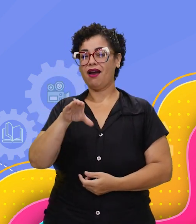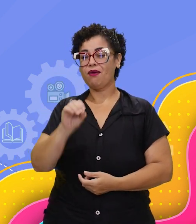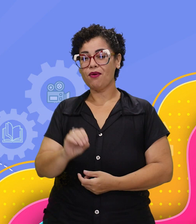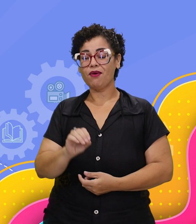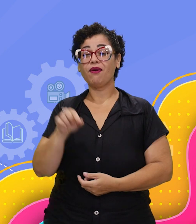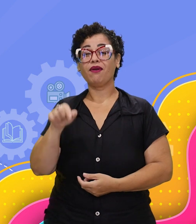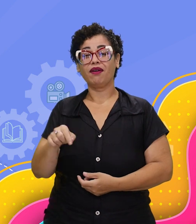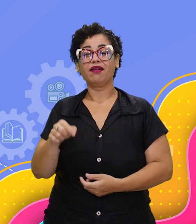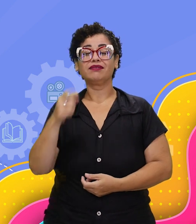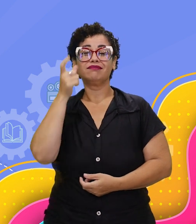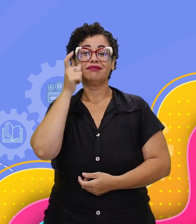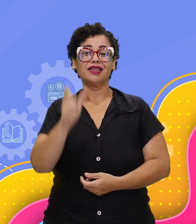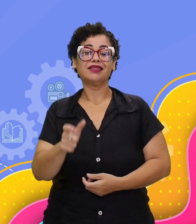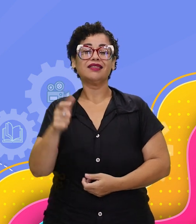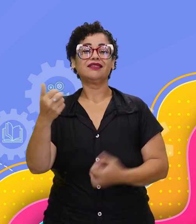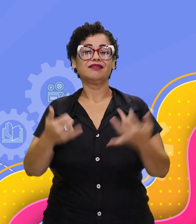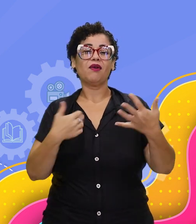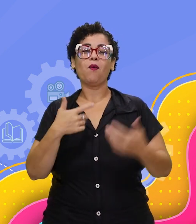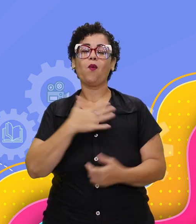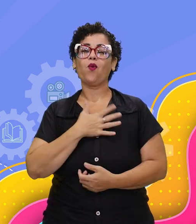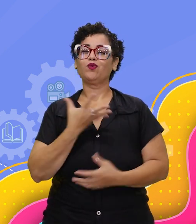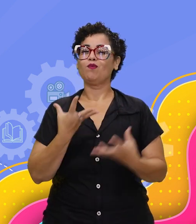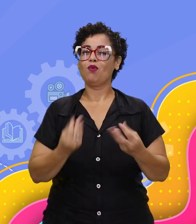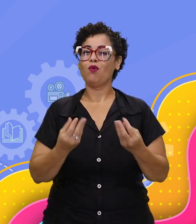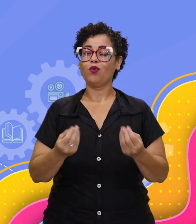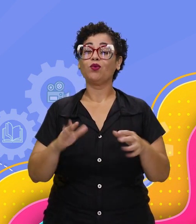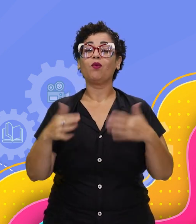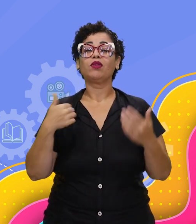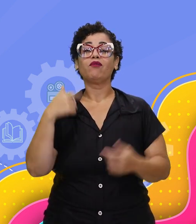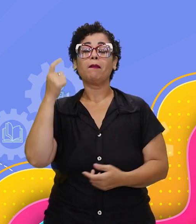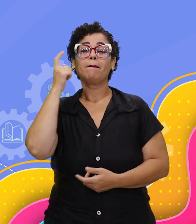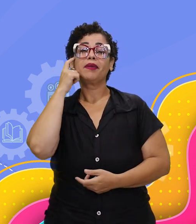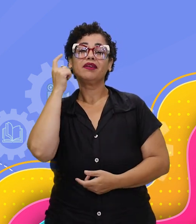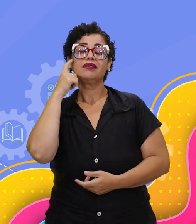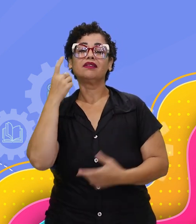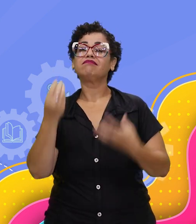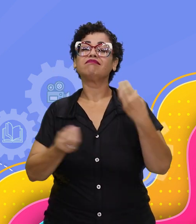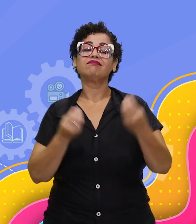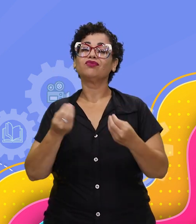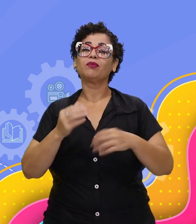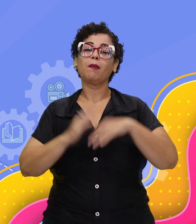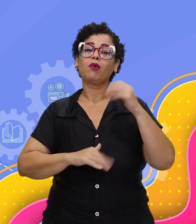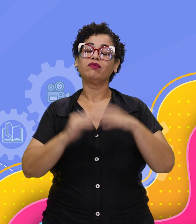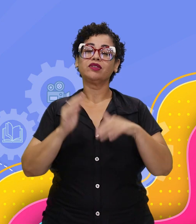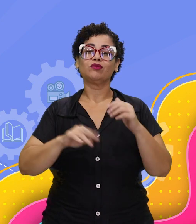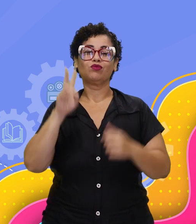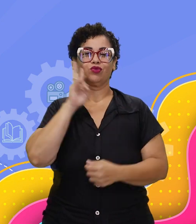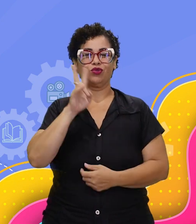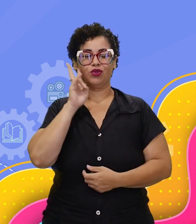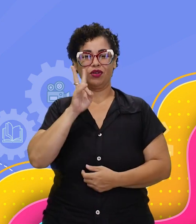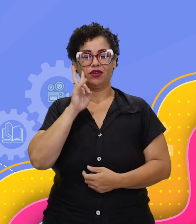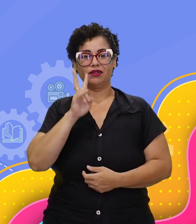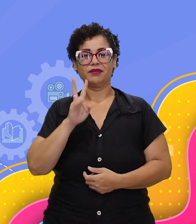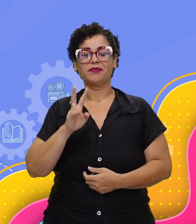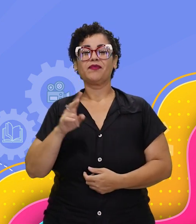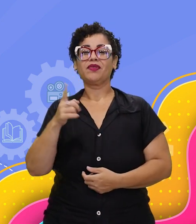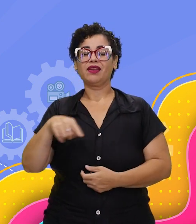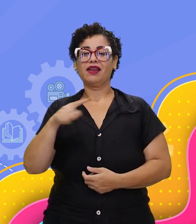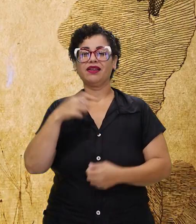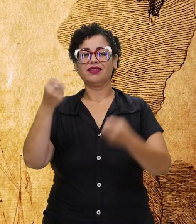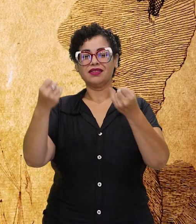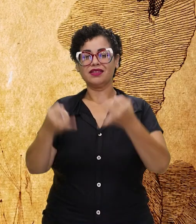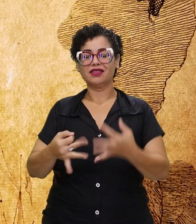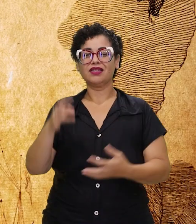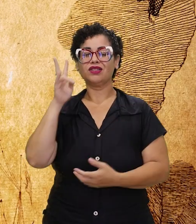Mark Bloch, que é muito interessante e eu gosto muito quando vou pensar a respeito da profissão de historiador. Ele